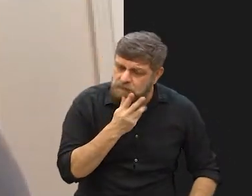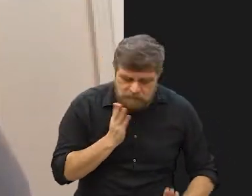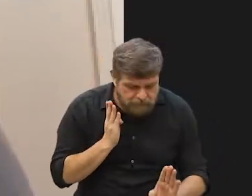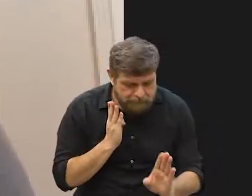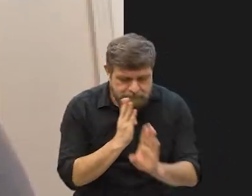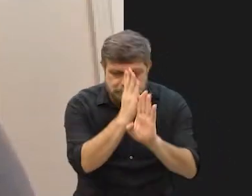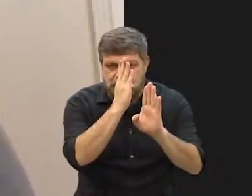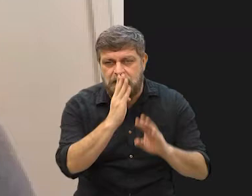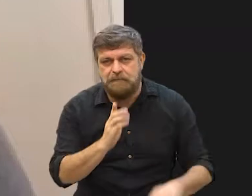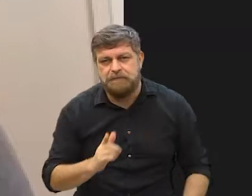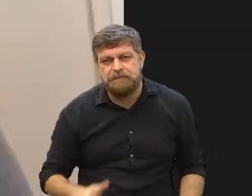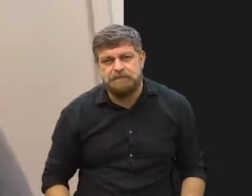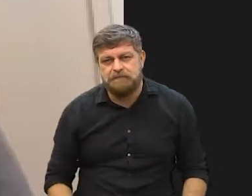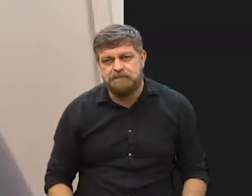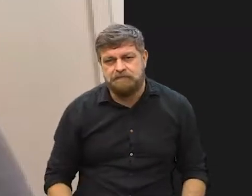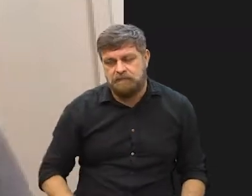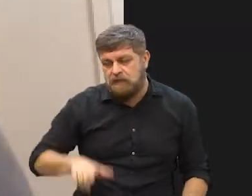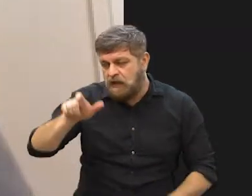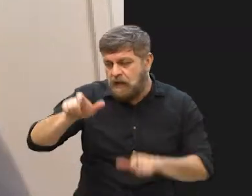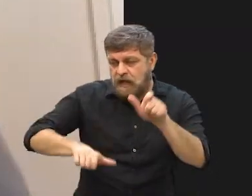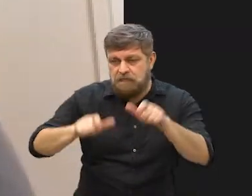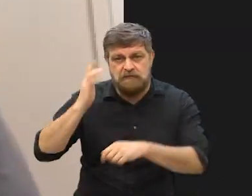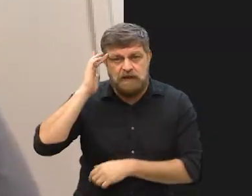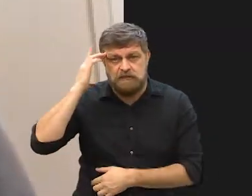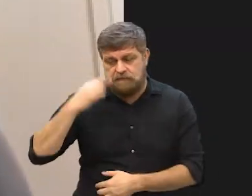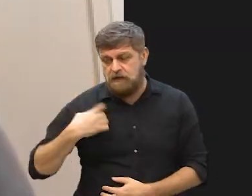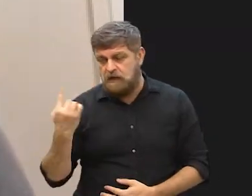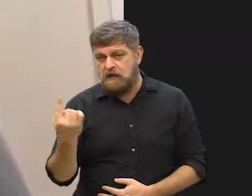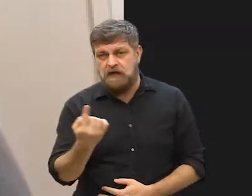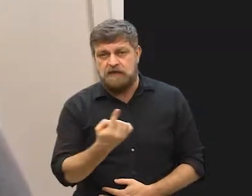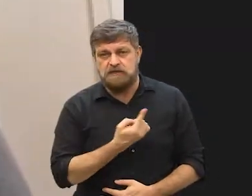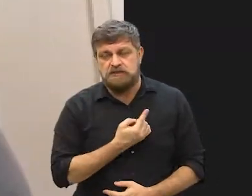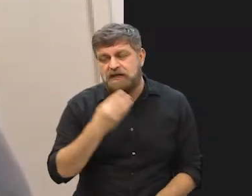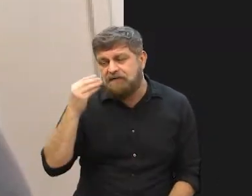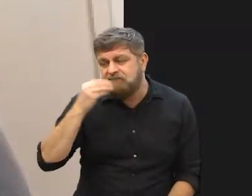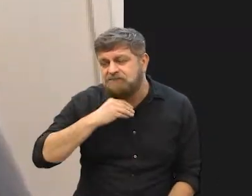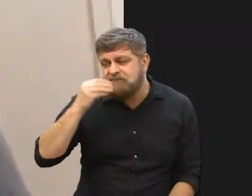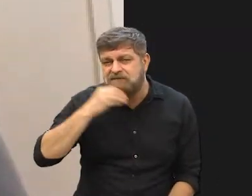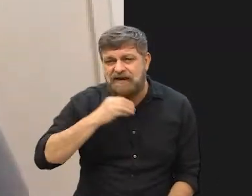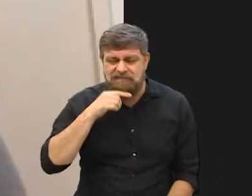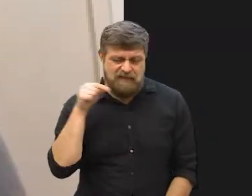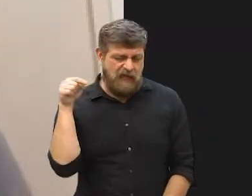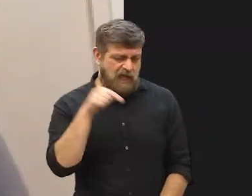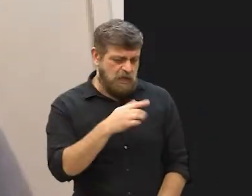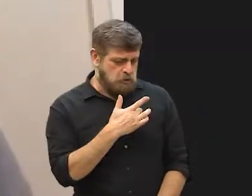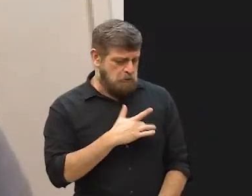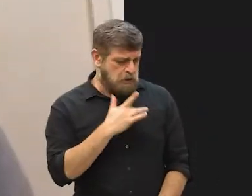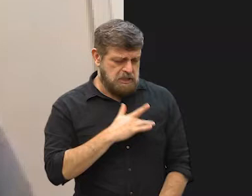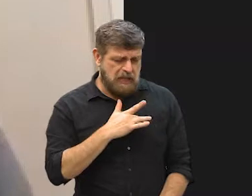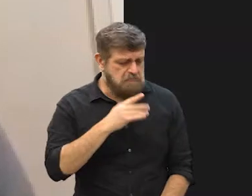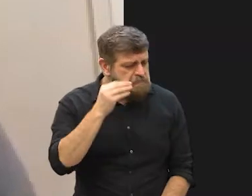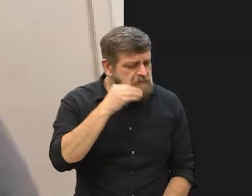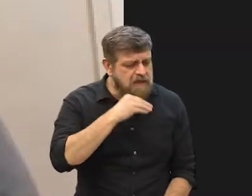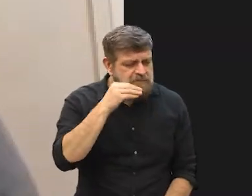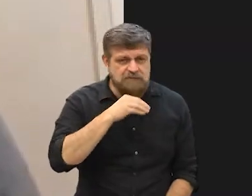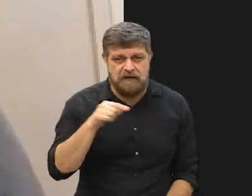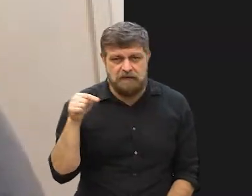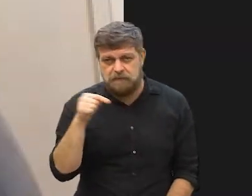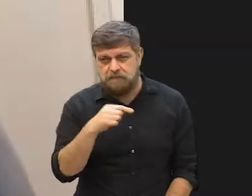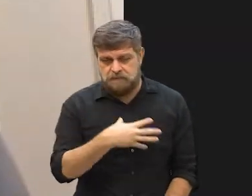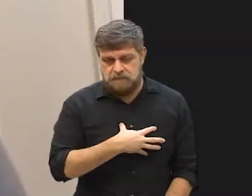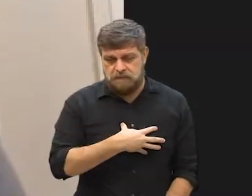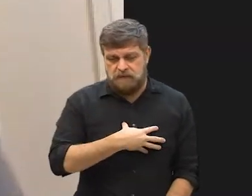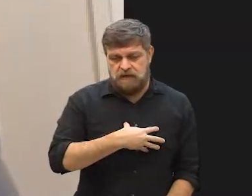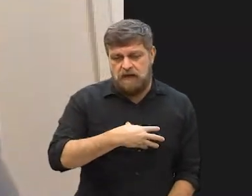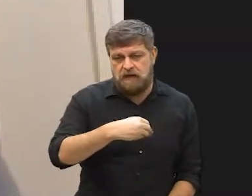isso, e as pessoas achavam que a gente era apenas fraquinho, né? O termo usado na época. Os filhos